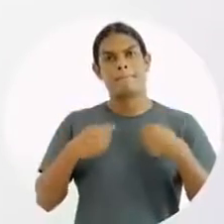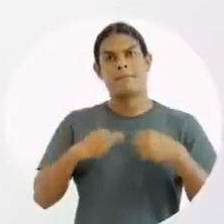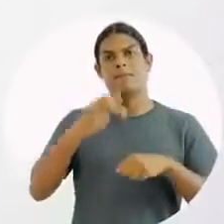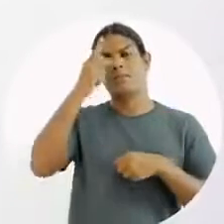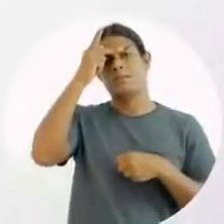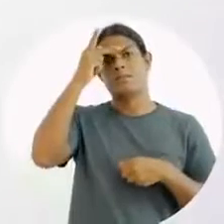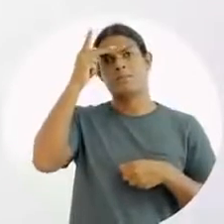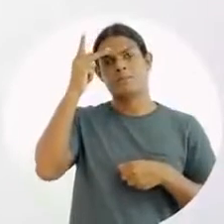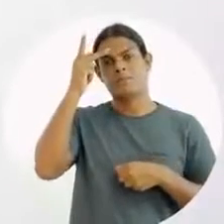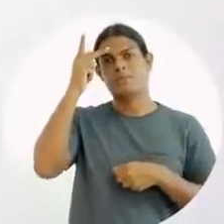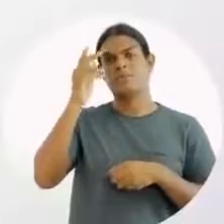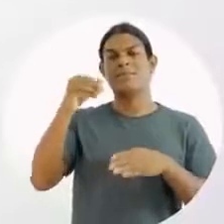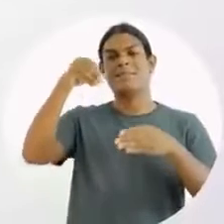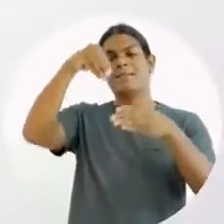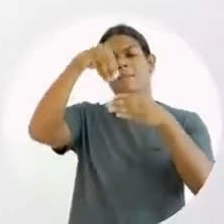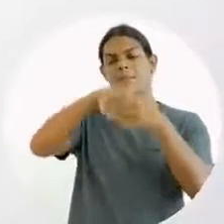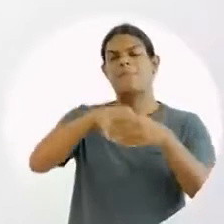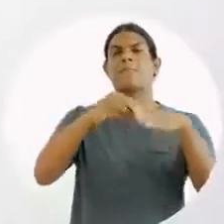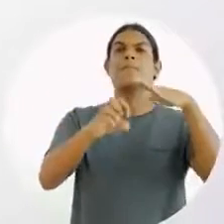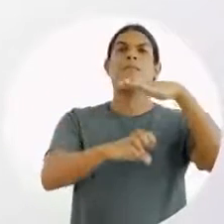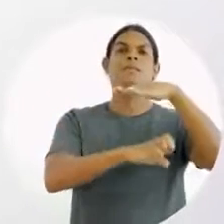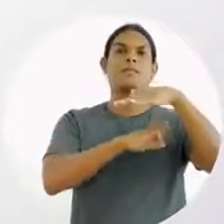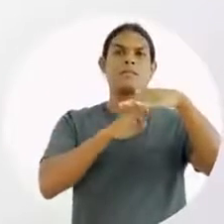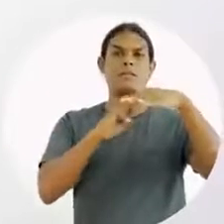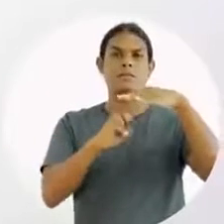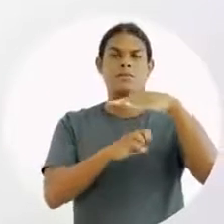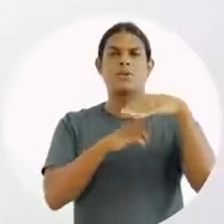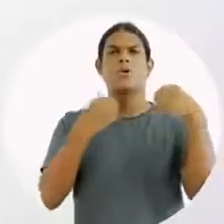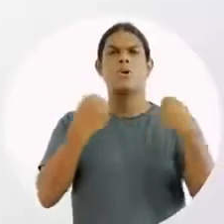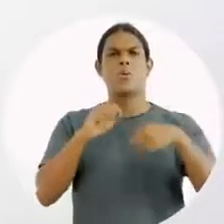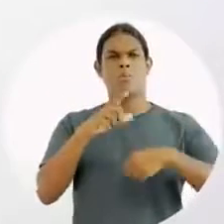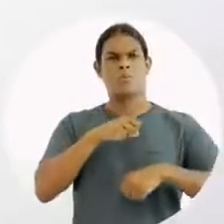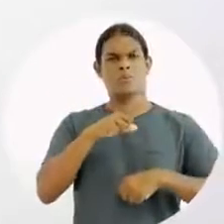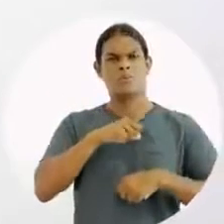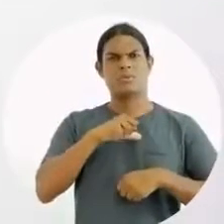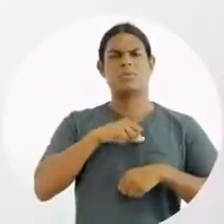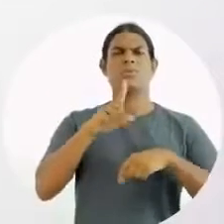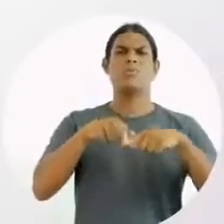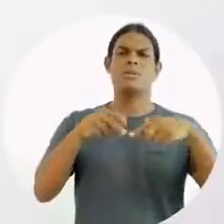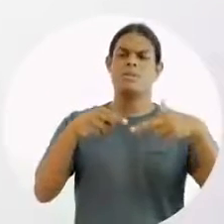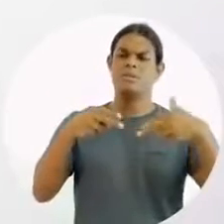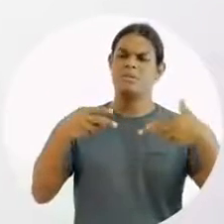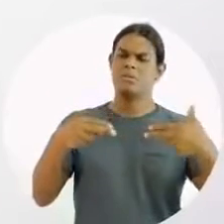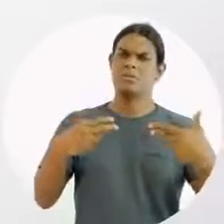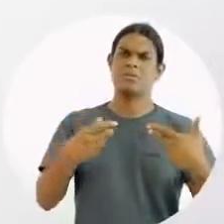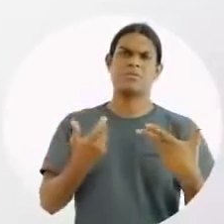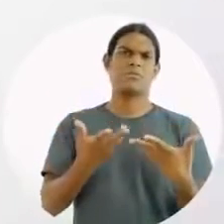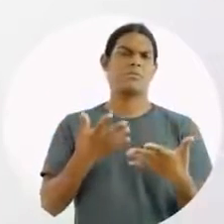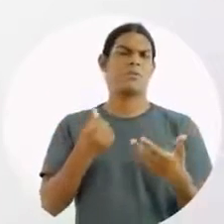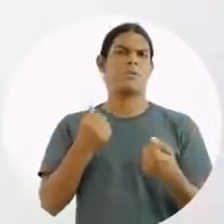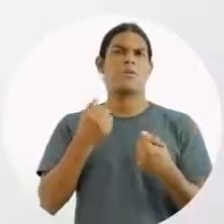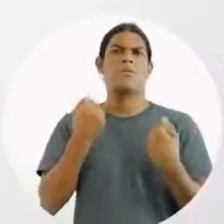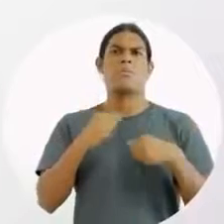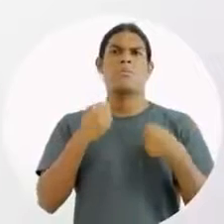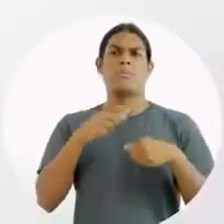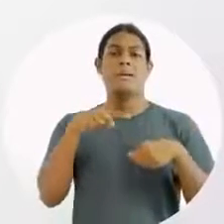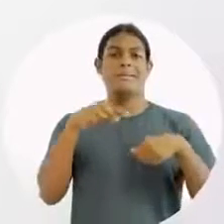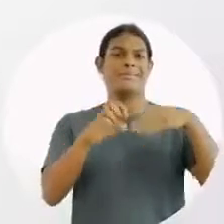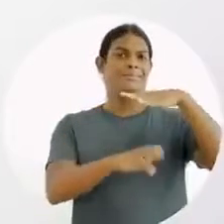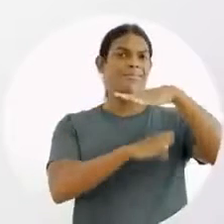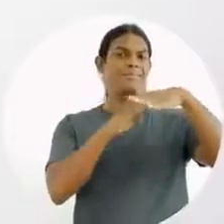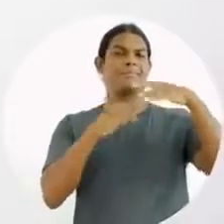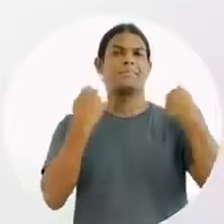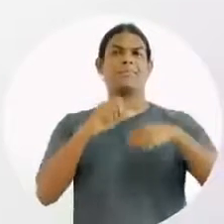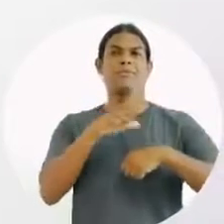das pessoas dentro da minha organização. Eu posso ter o material financeiro que for, eu posso ter a